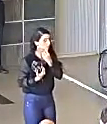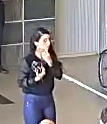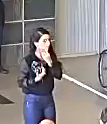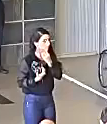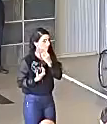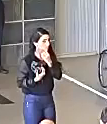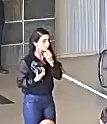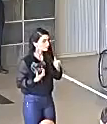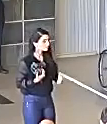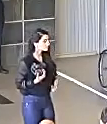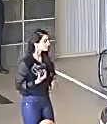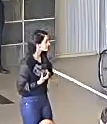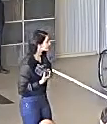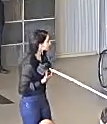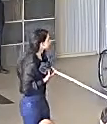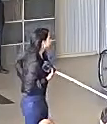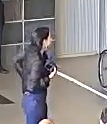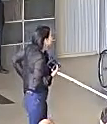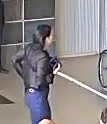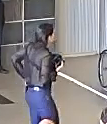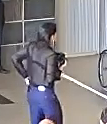devidamente tá